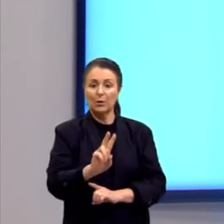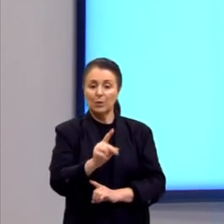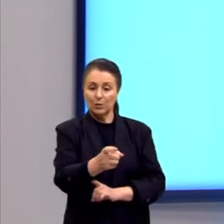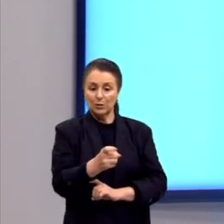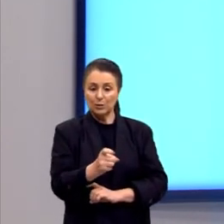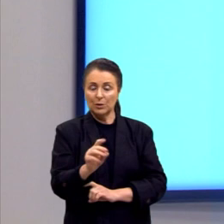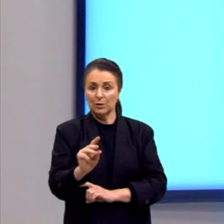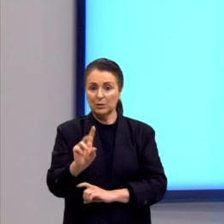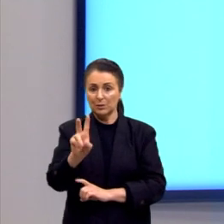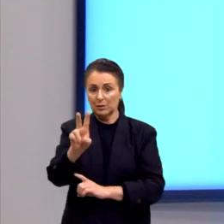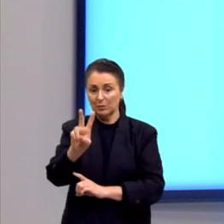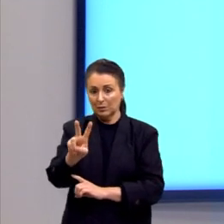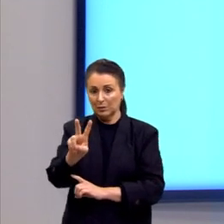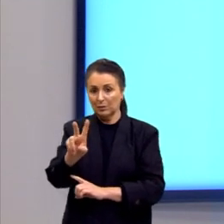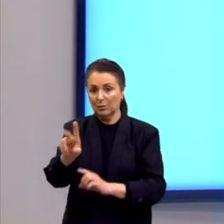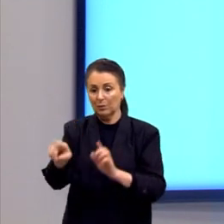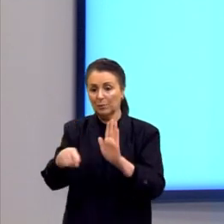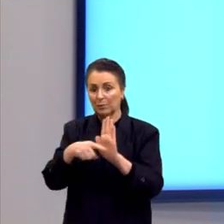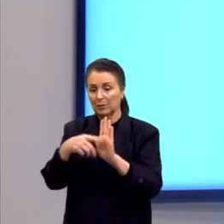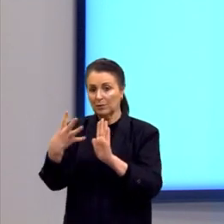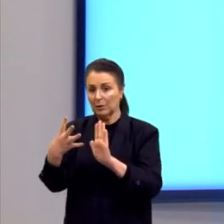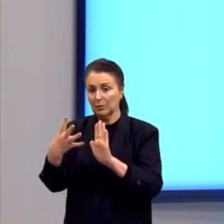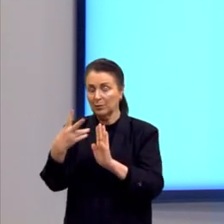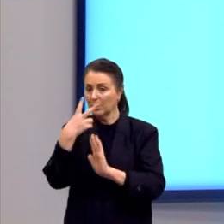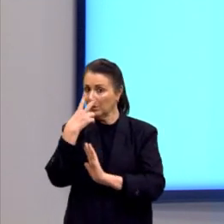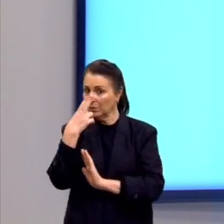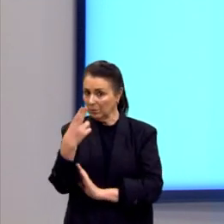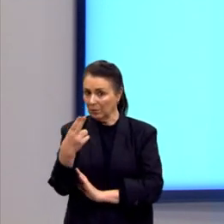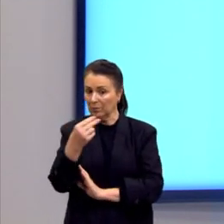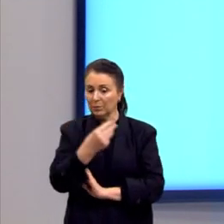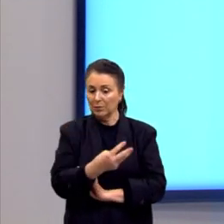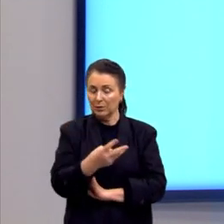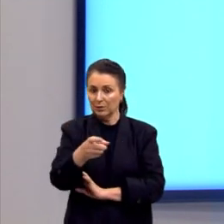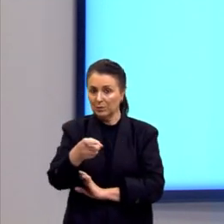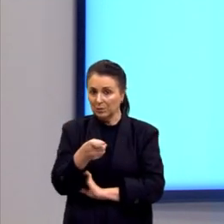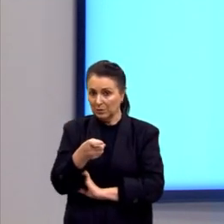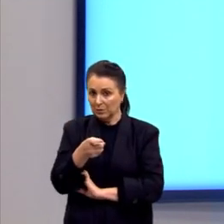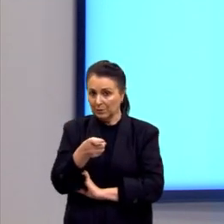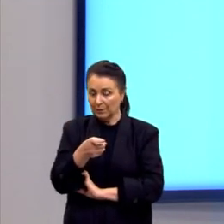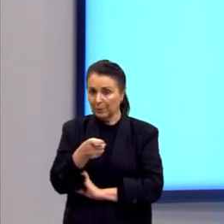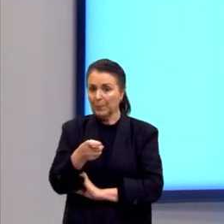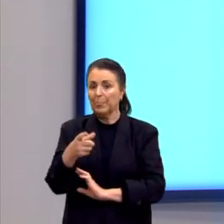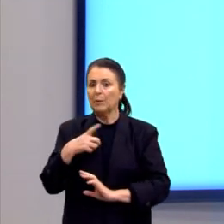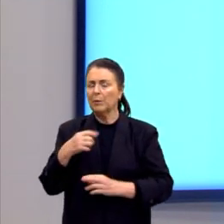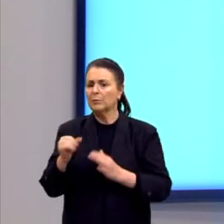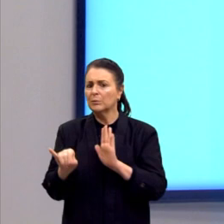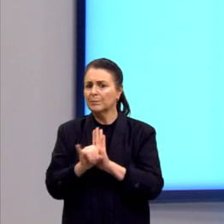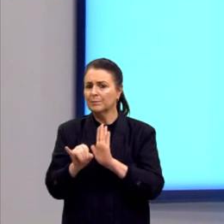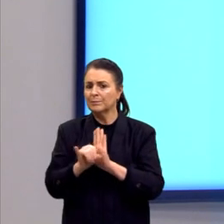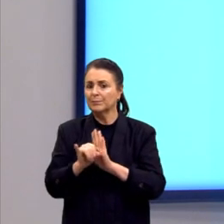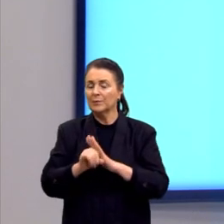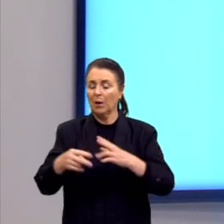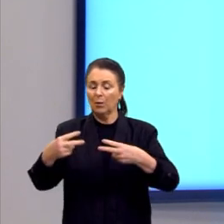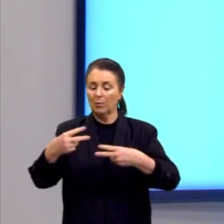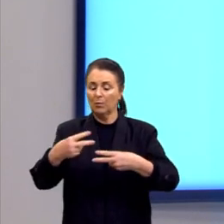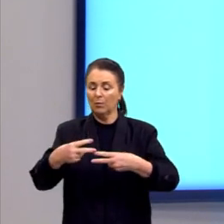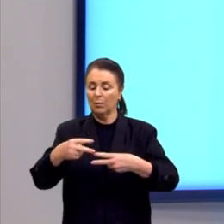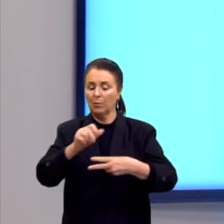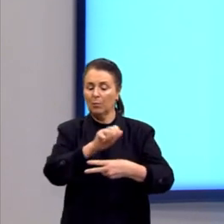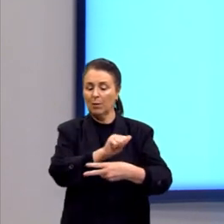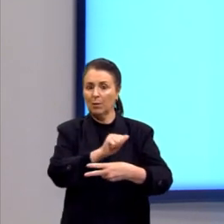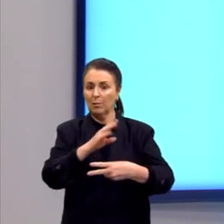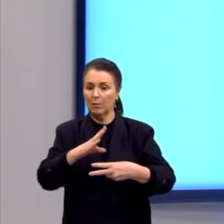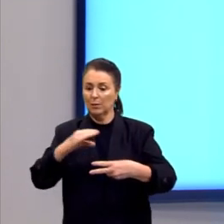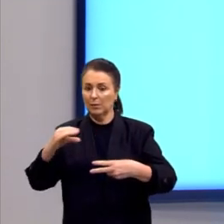menos 4 = 3x Quando nós vamos resolver buscar identificar os coeficientes o